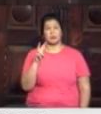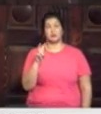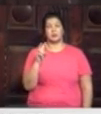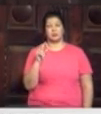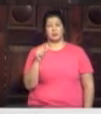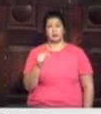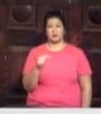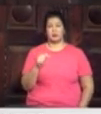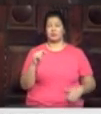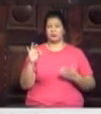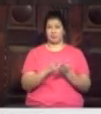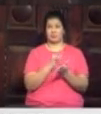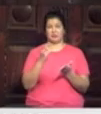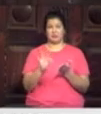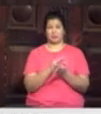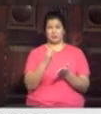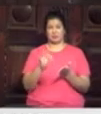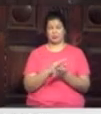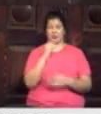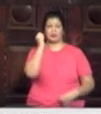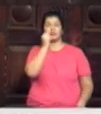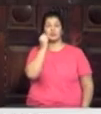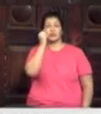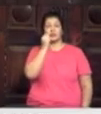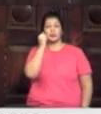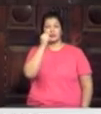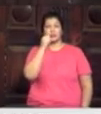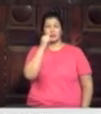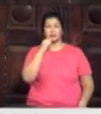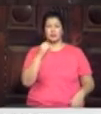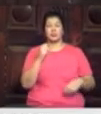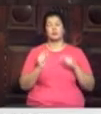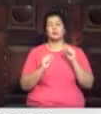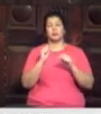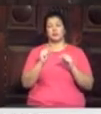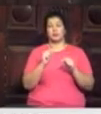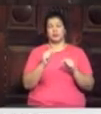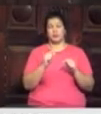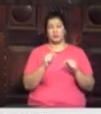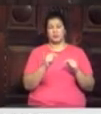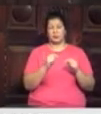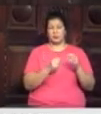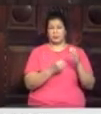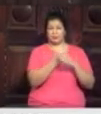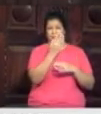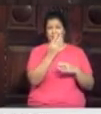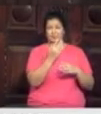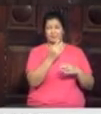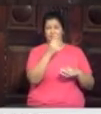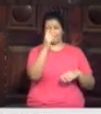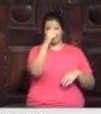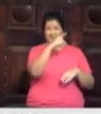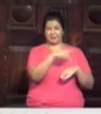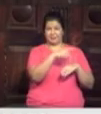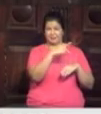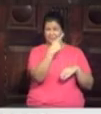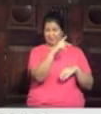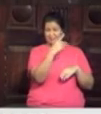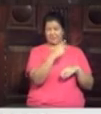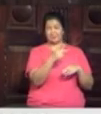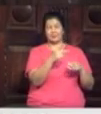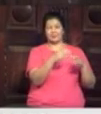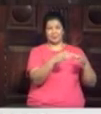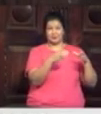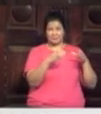57 assinaturas de senadores para a instalação da Comissão Parlamentar de Inquérito